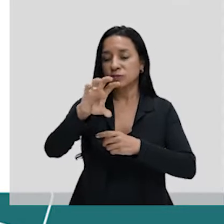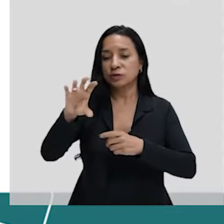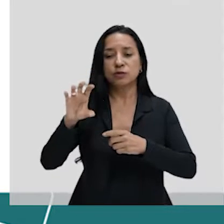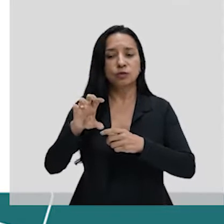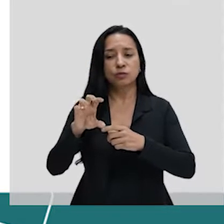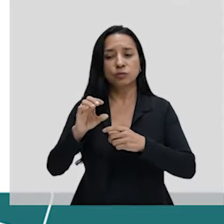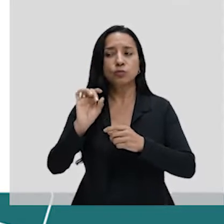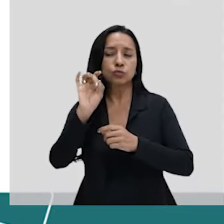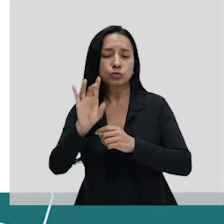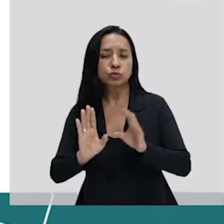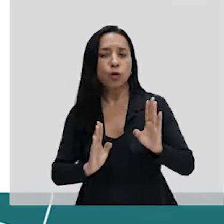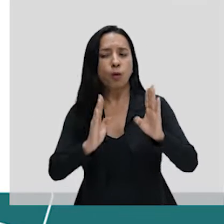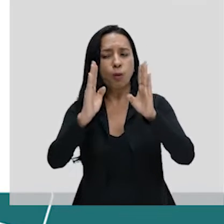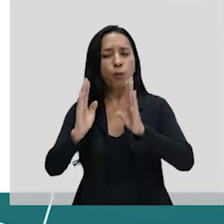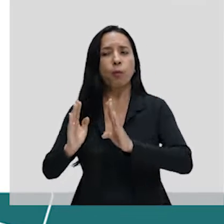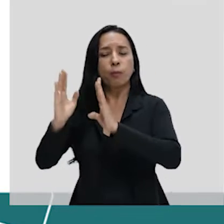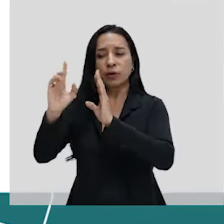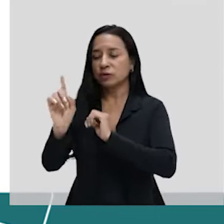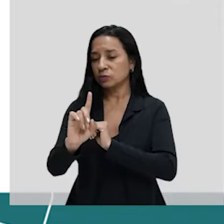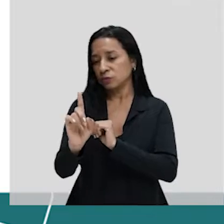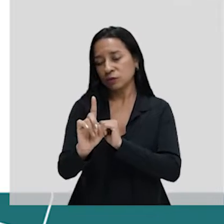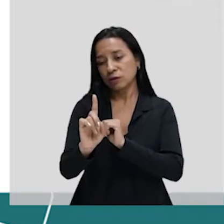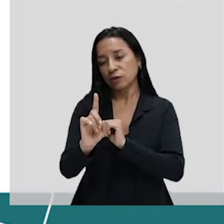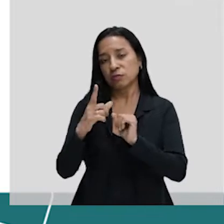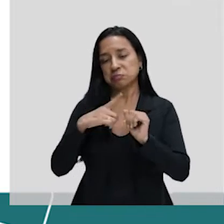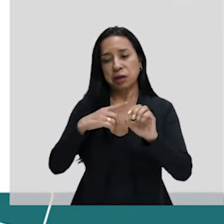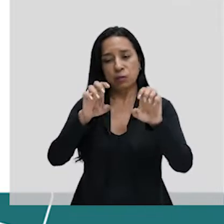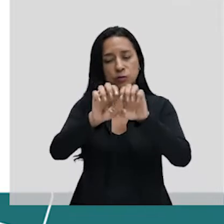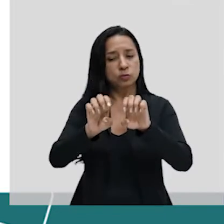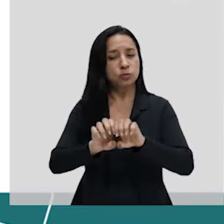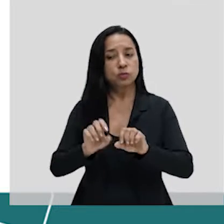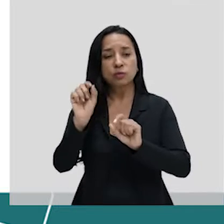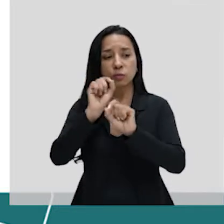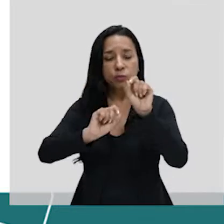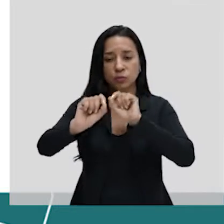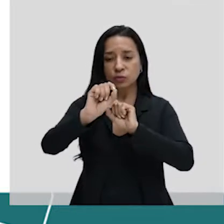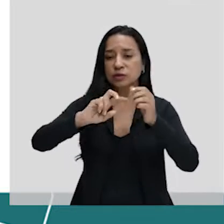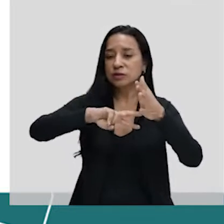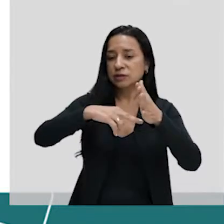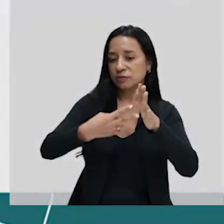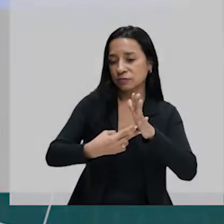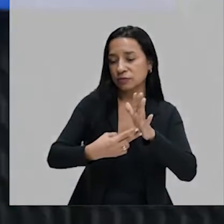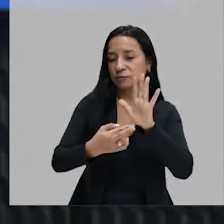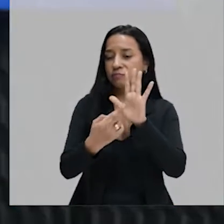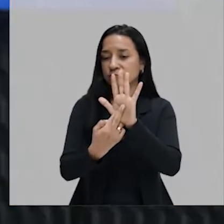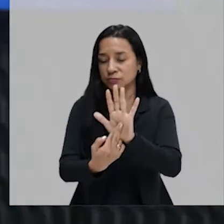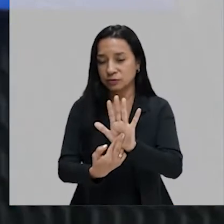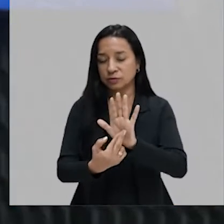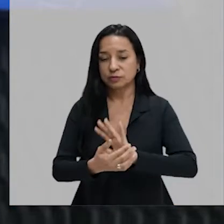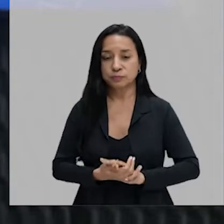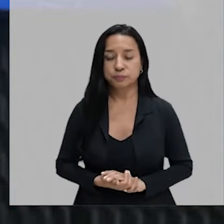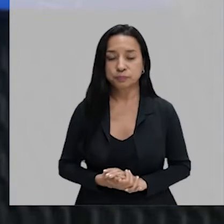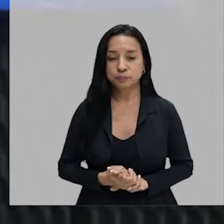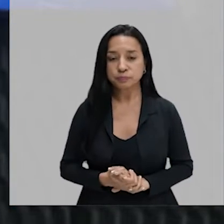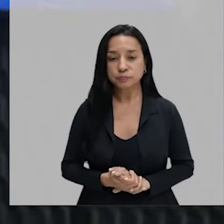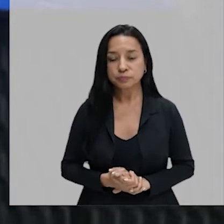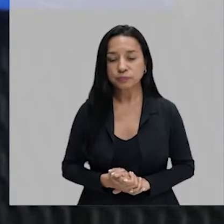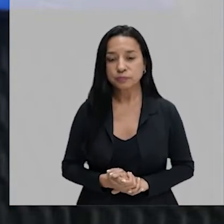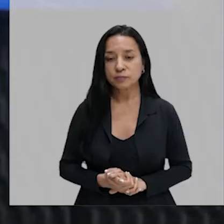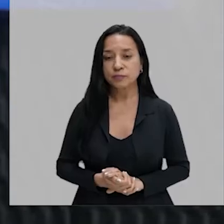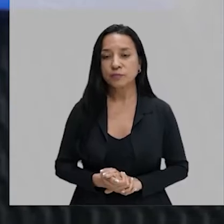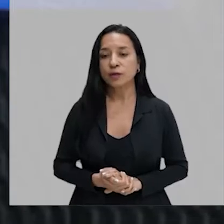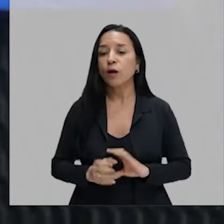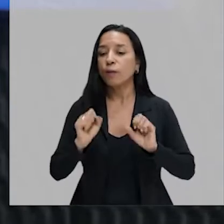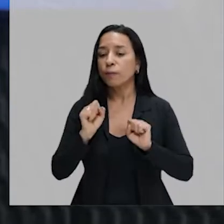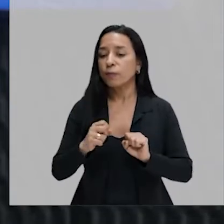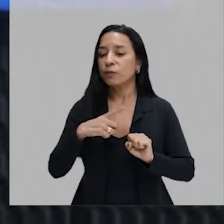uma estrutura, mas o que ele representa e tudo que já foi apresentado, tanto nesse teatro quanto o de Brasília. Aí a gente